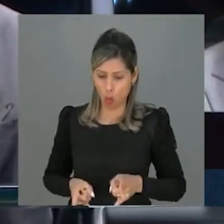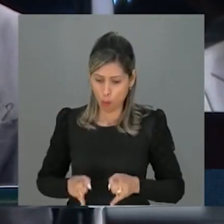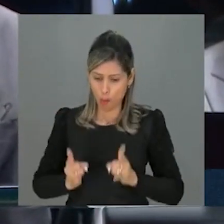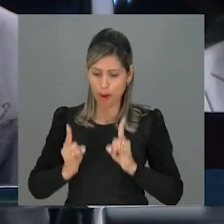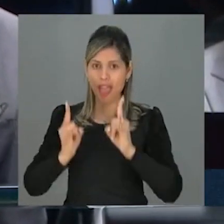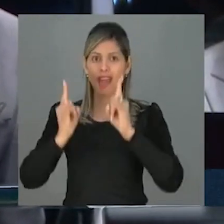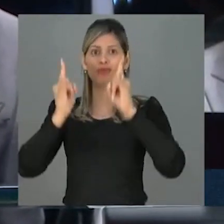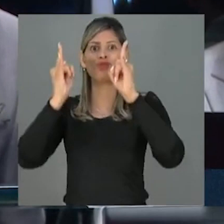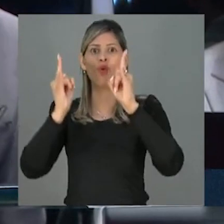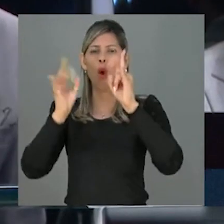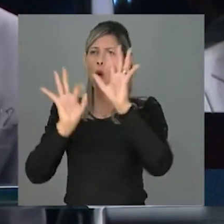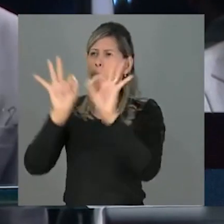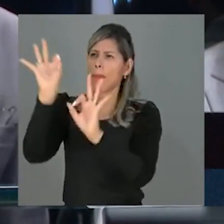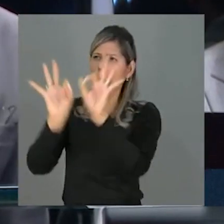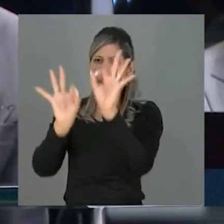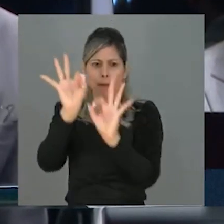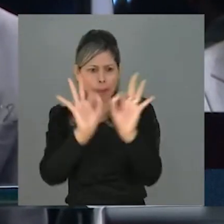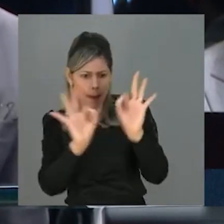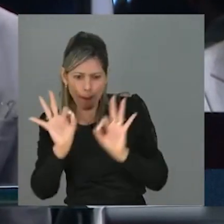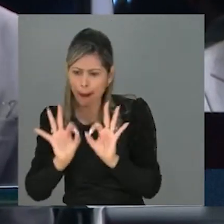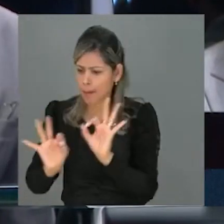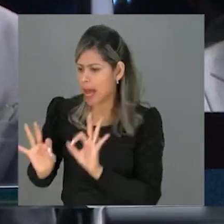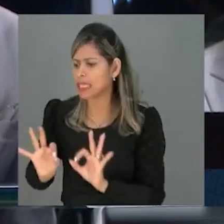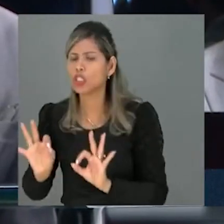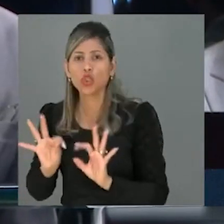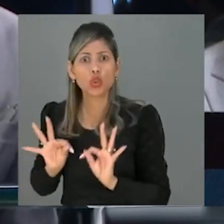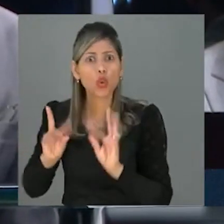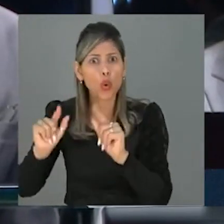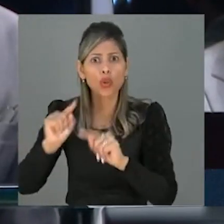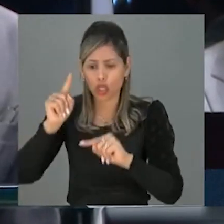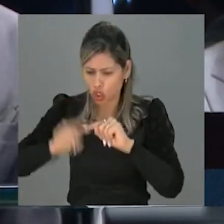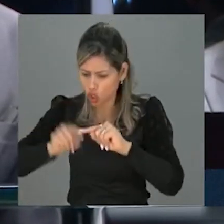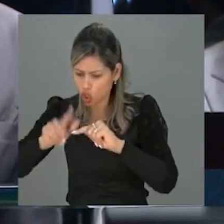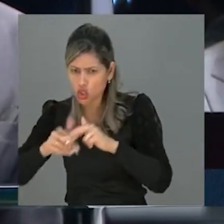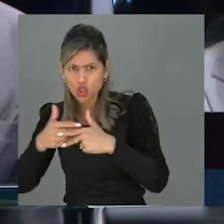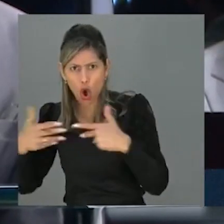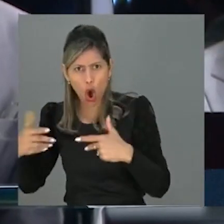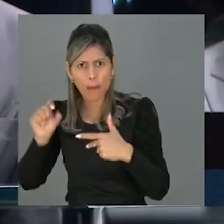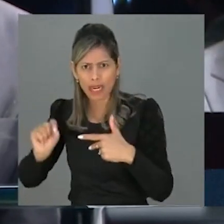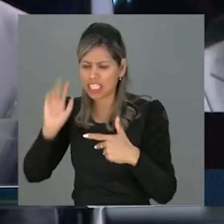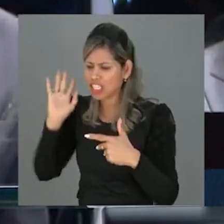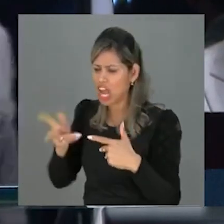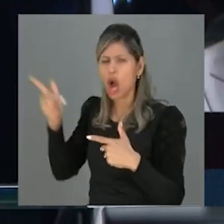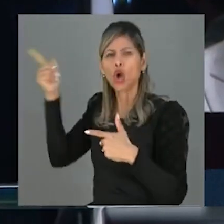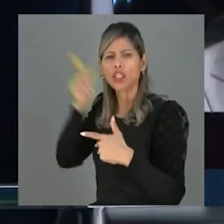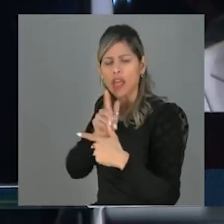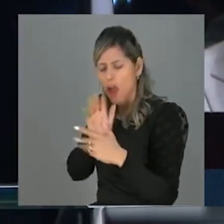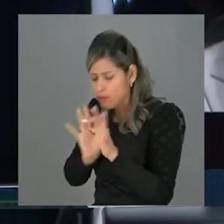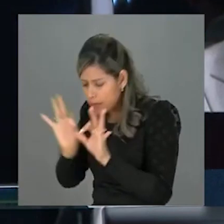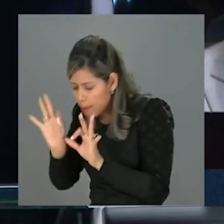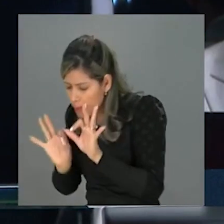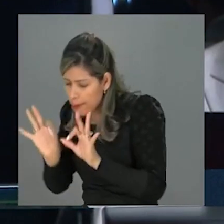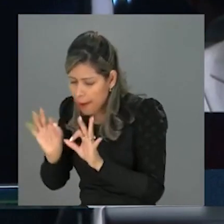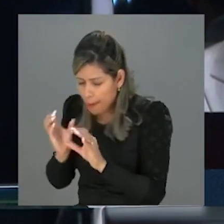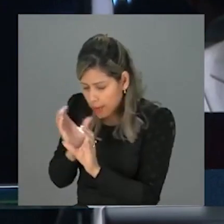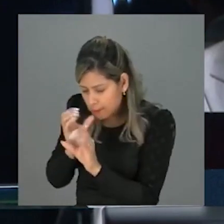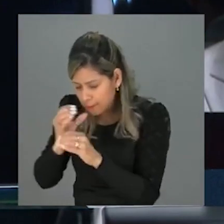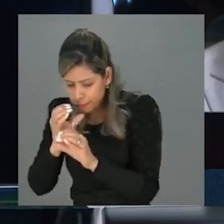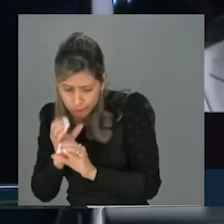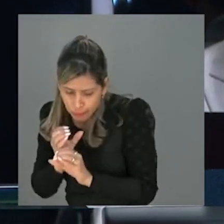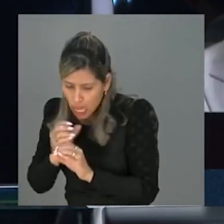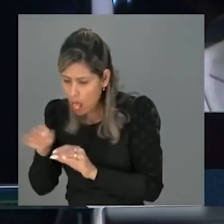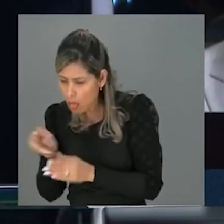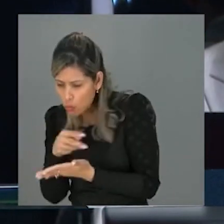obras danificadas foram restauradas. Também aprendemos com o triste episódio. A segurança